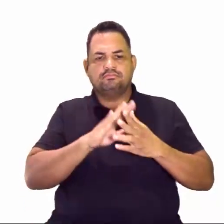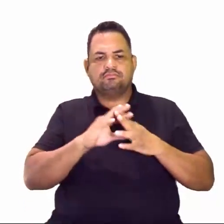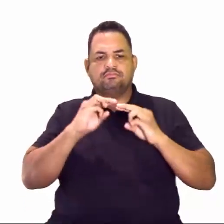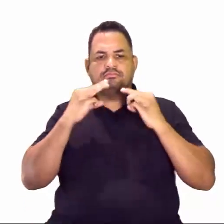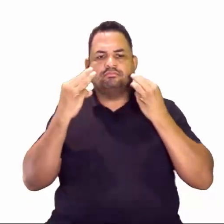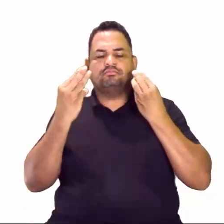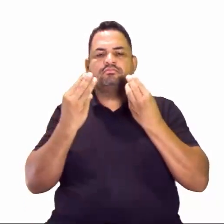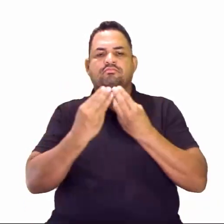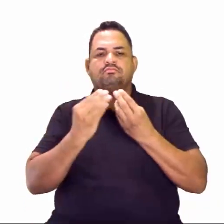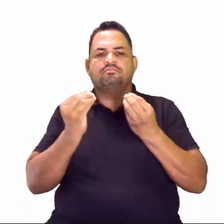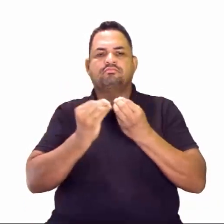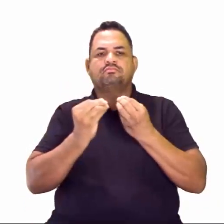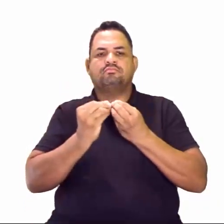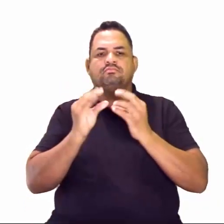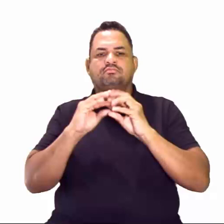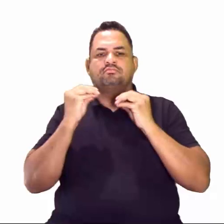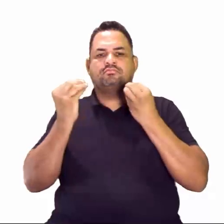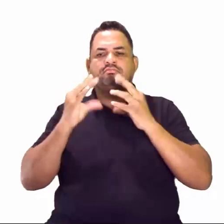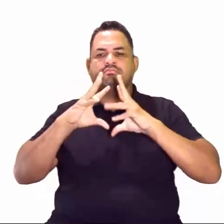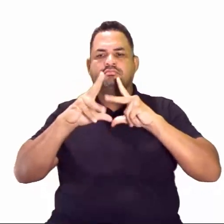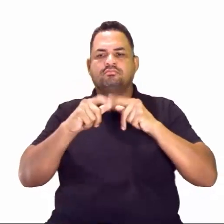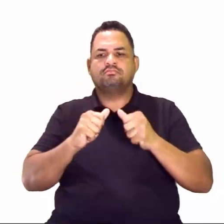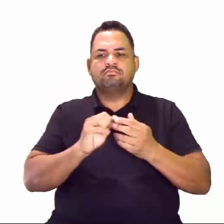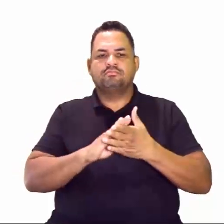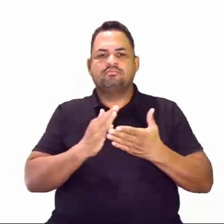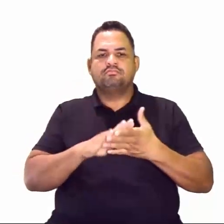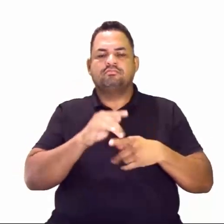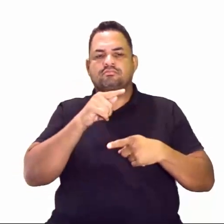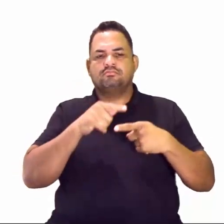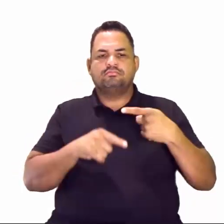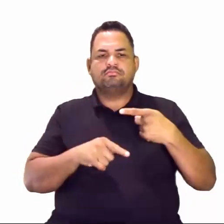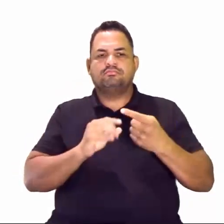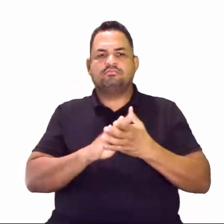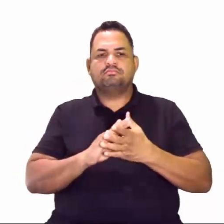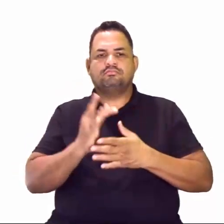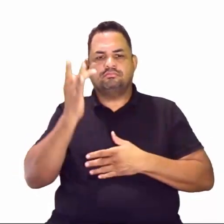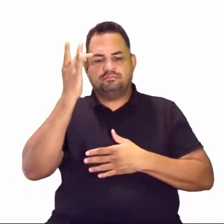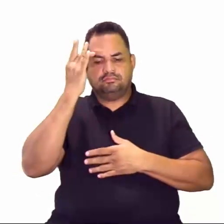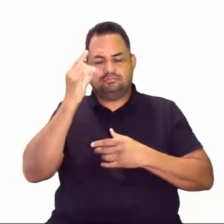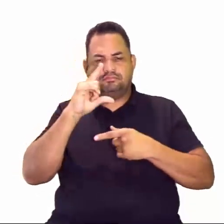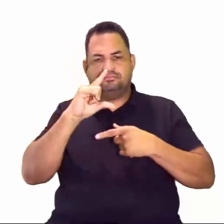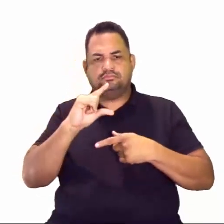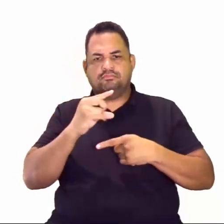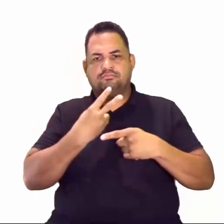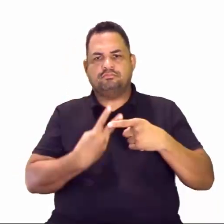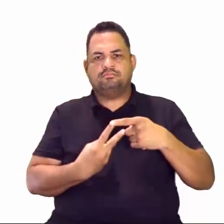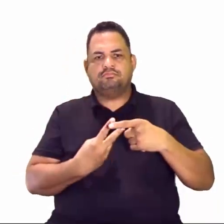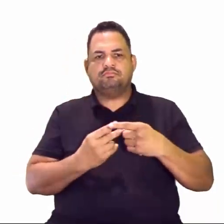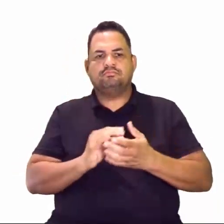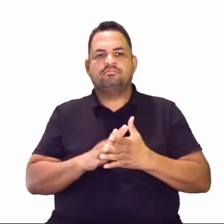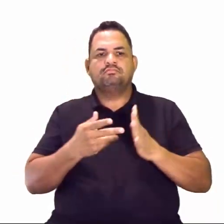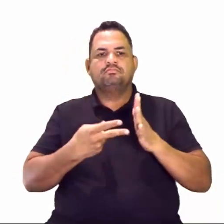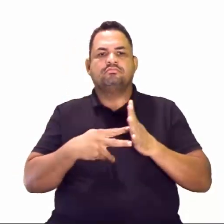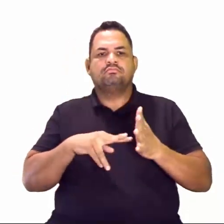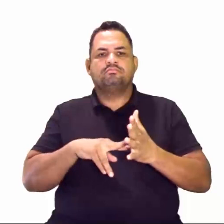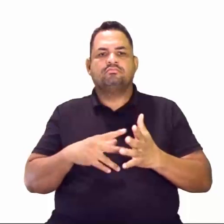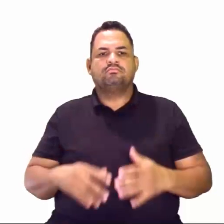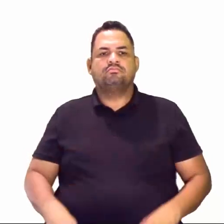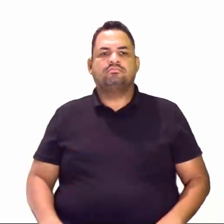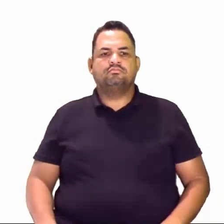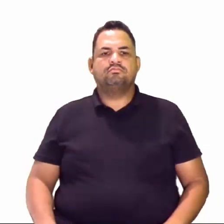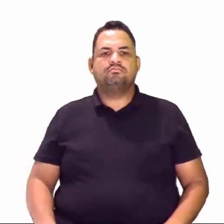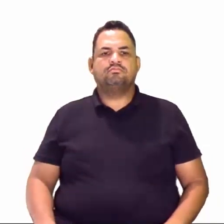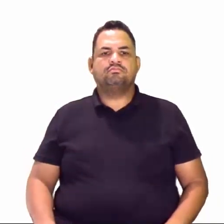da substância completa pela massa da fórmula mínima, esse fator 2 significa dizer